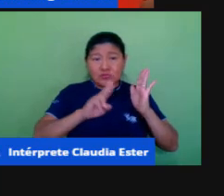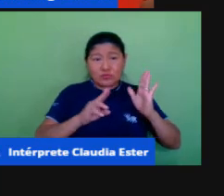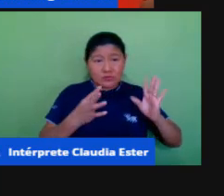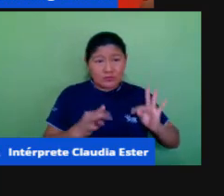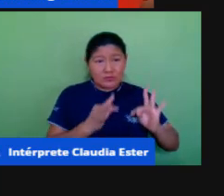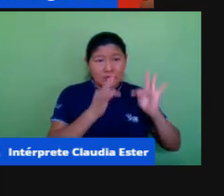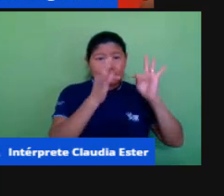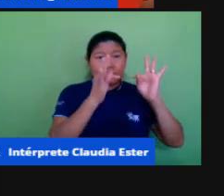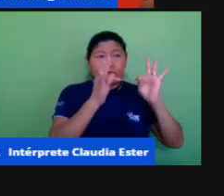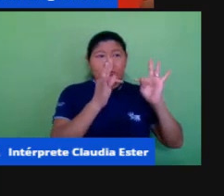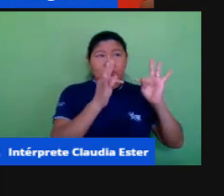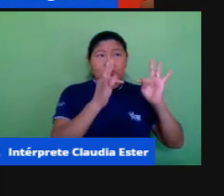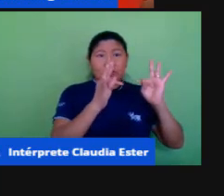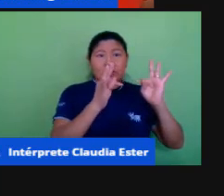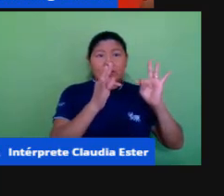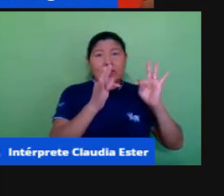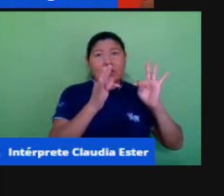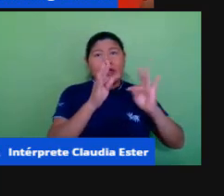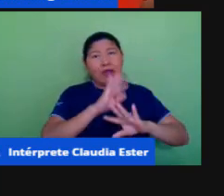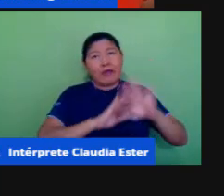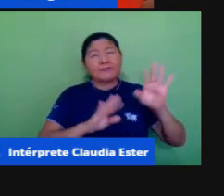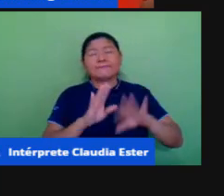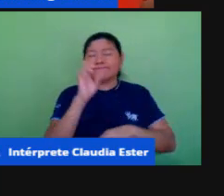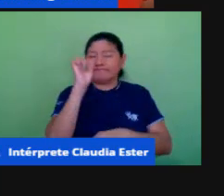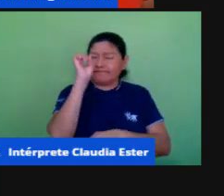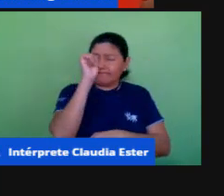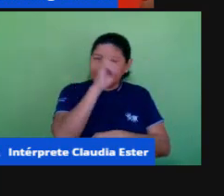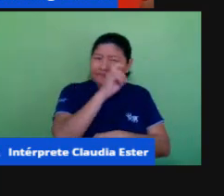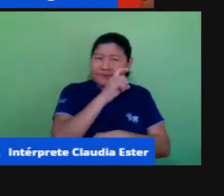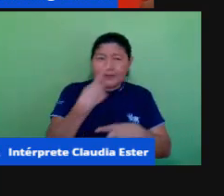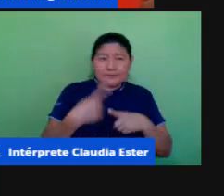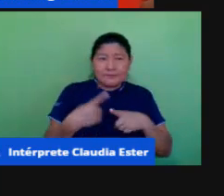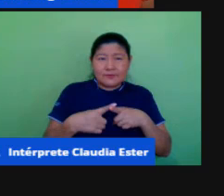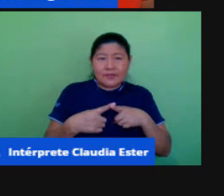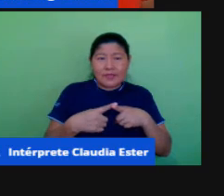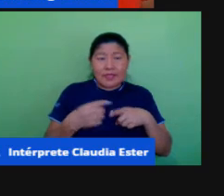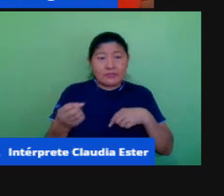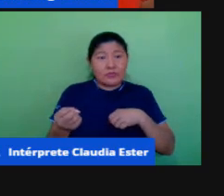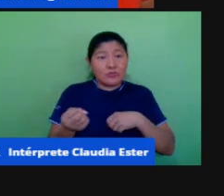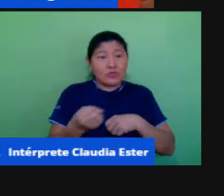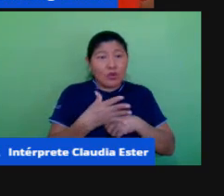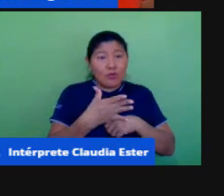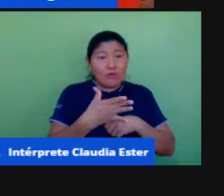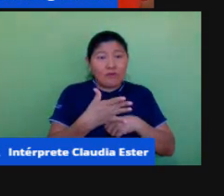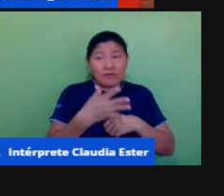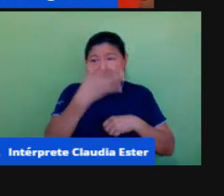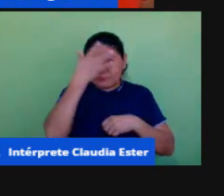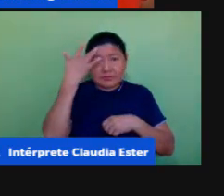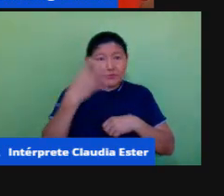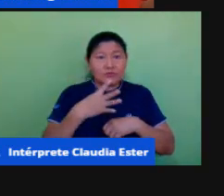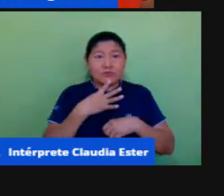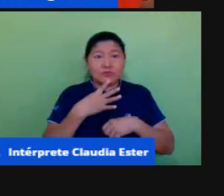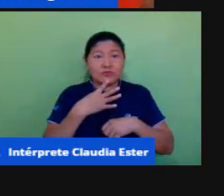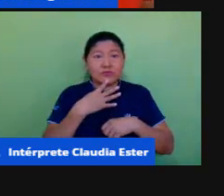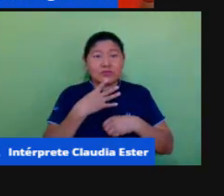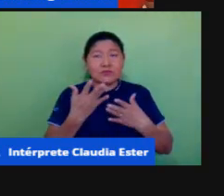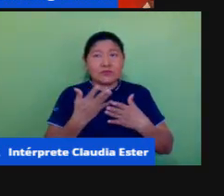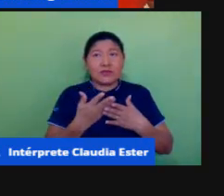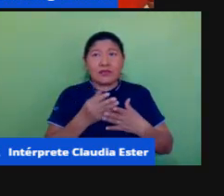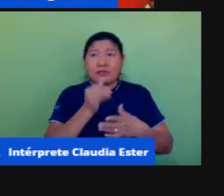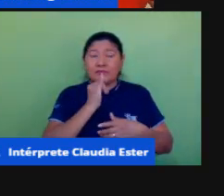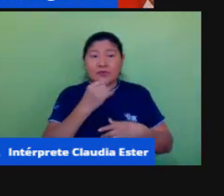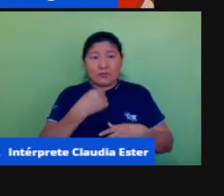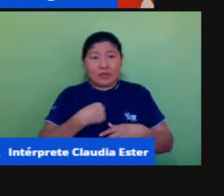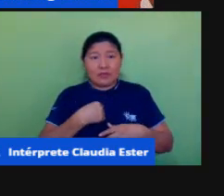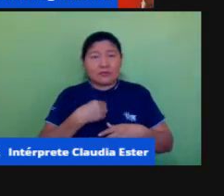tecnologia, né? Pode ser muito dificultoso, né? Por exemplo, para mim, fazer uma pós, eu tentei fazer uma